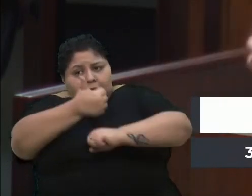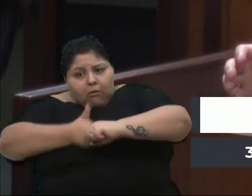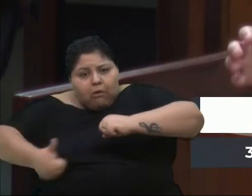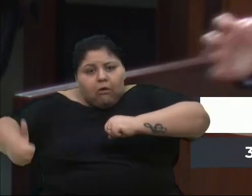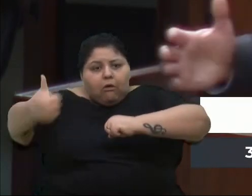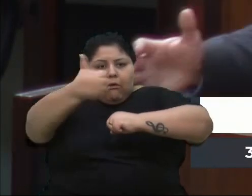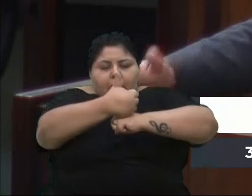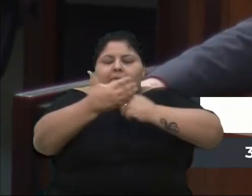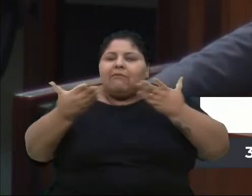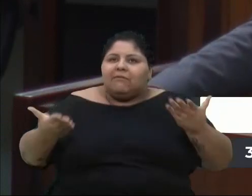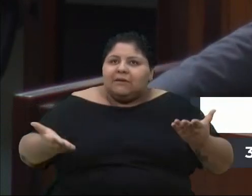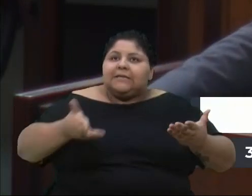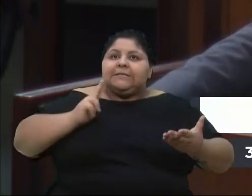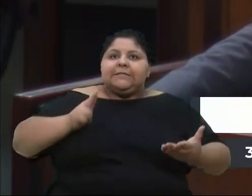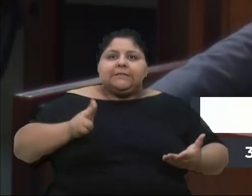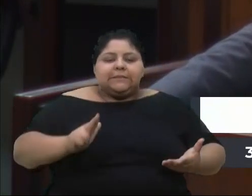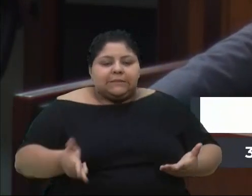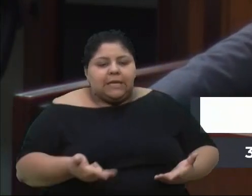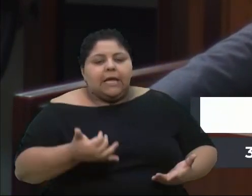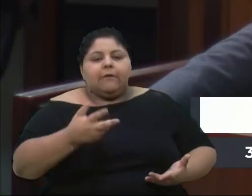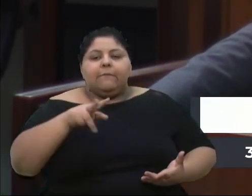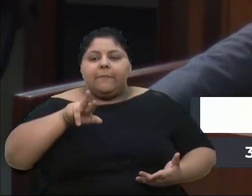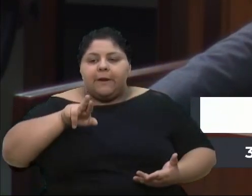E sempre a mesma desculpa.